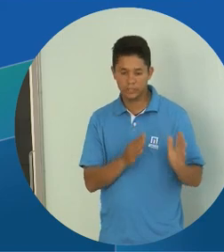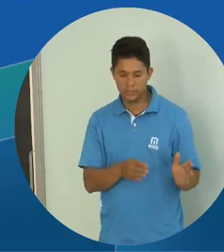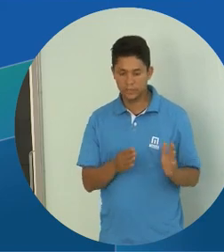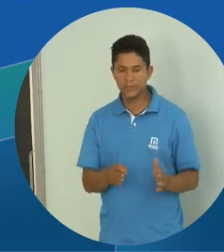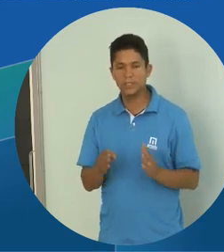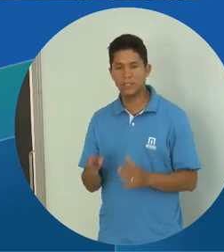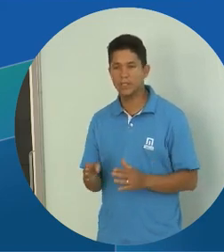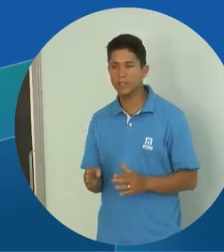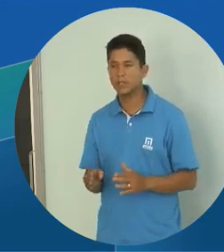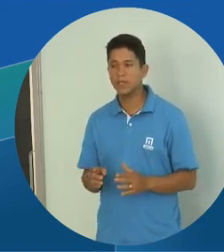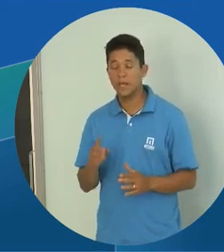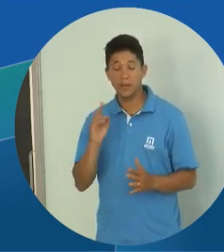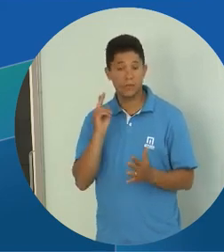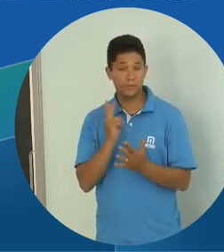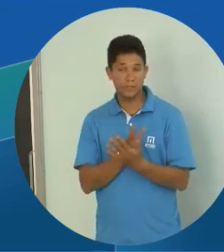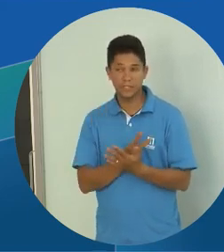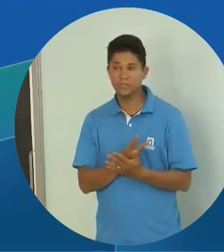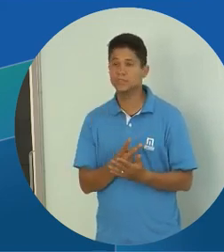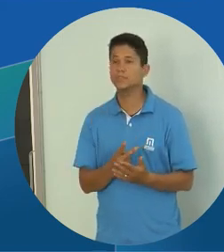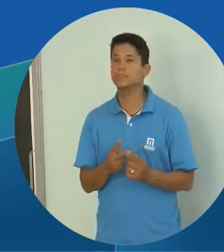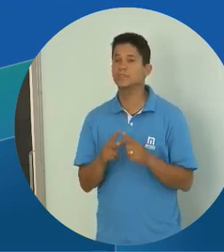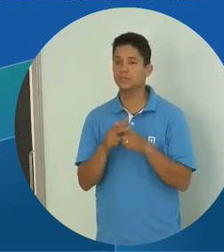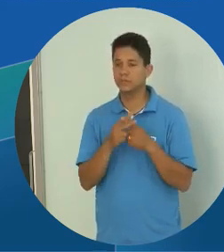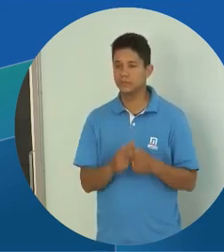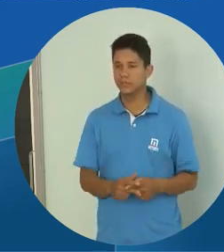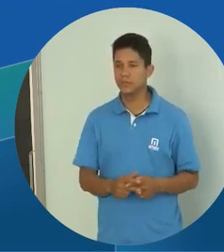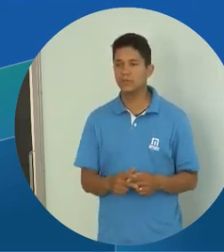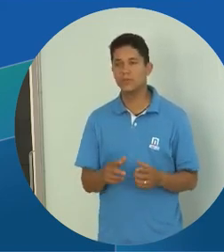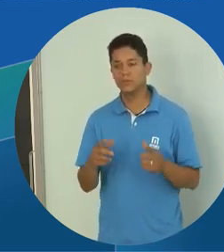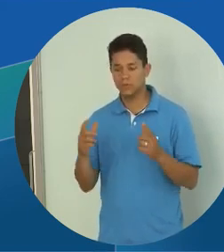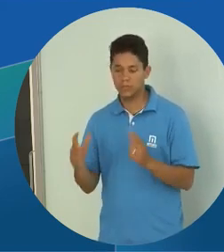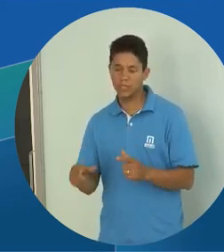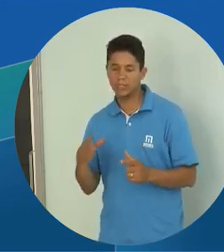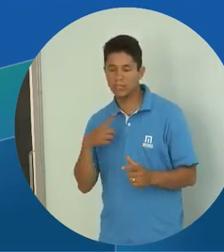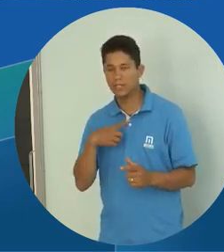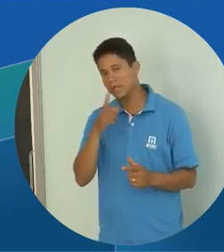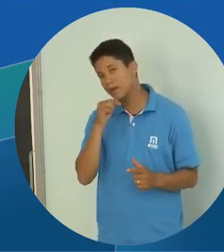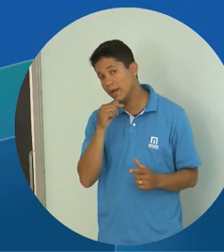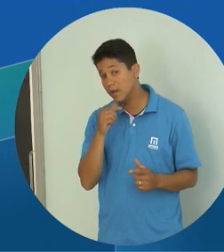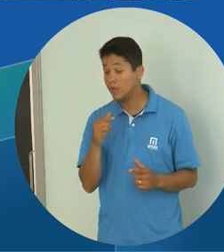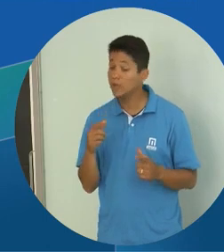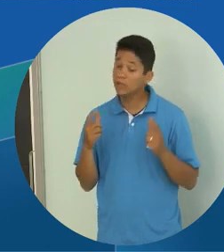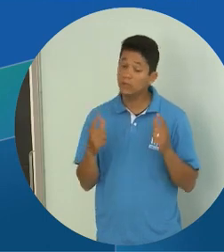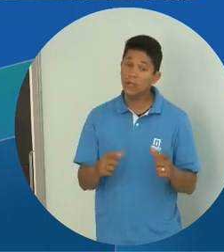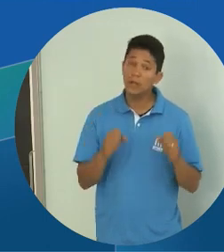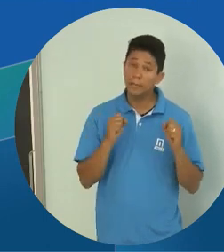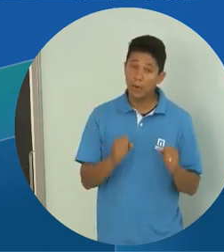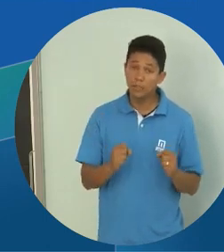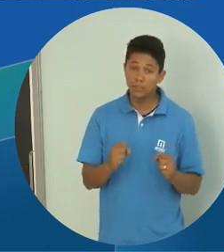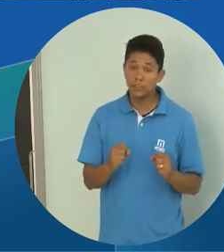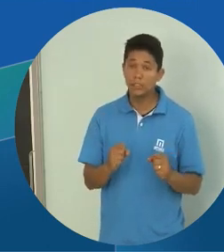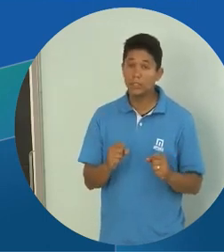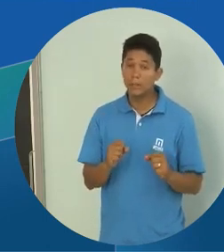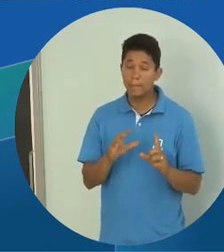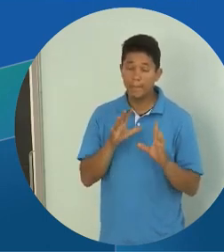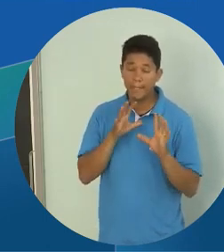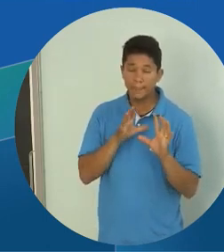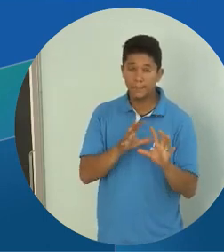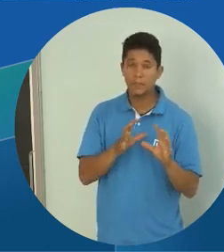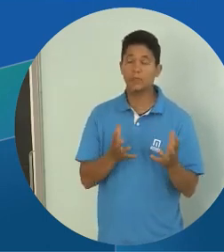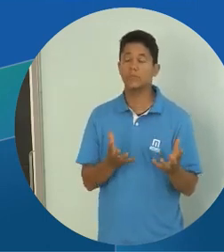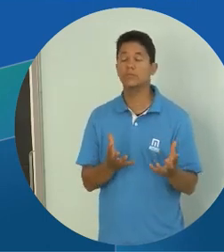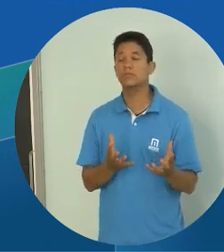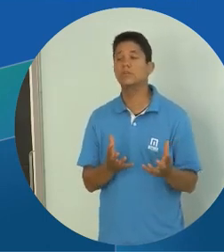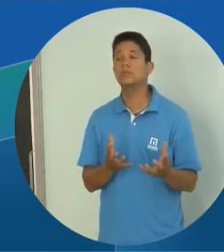muito personalizadas, locais que têm água, locais que não têm água, locais que você pode colocar pressão, locais que você não pode colocar pressão.